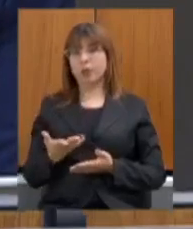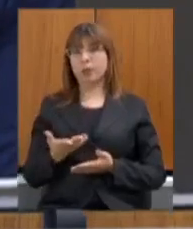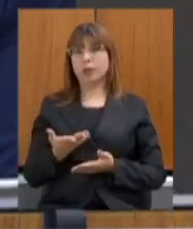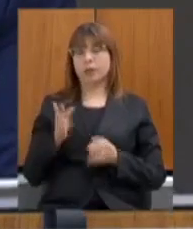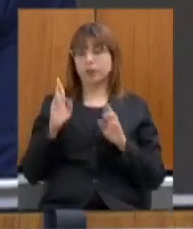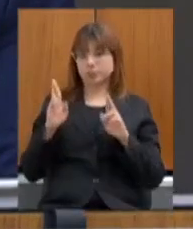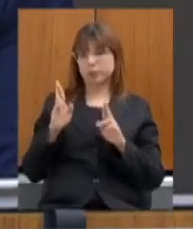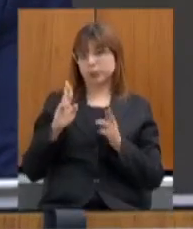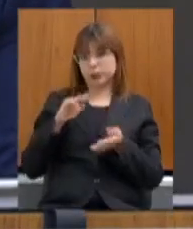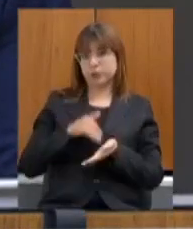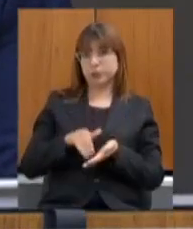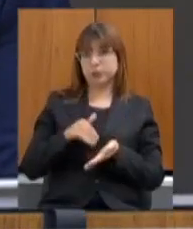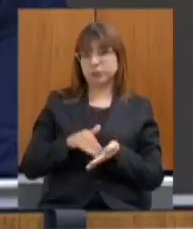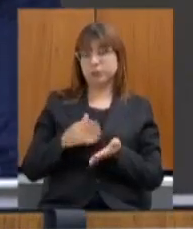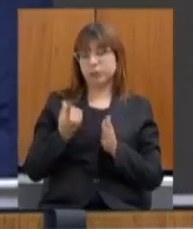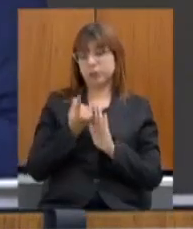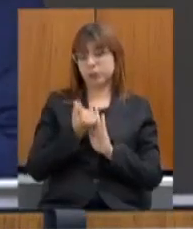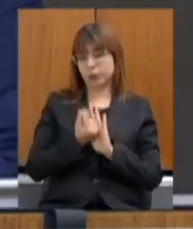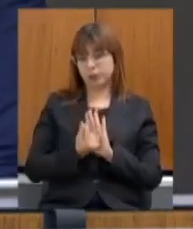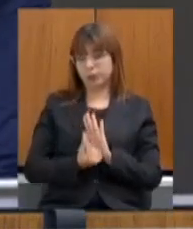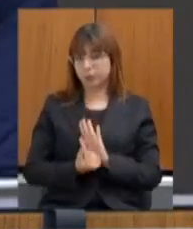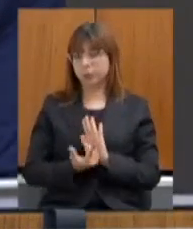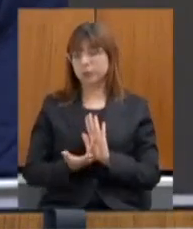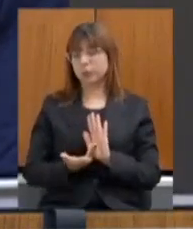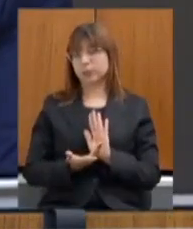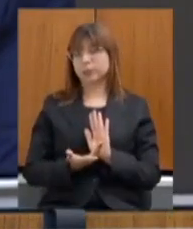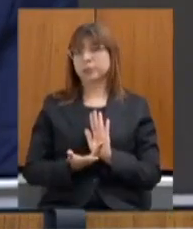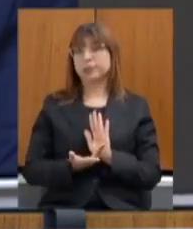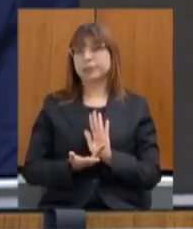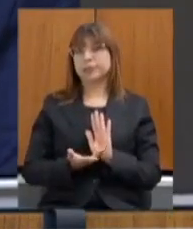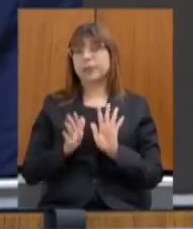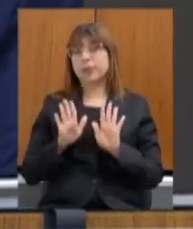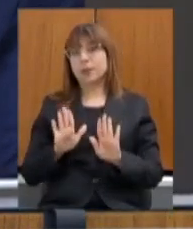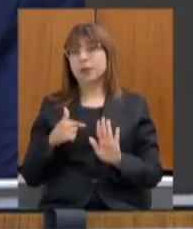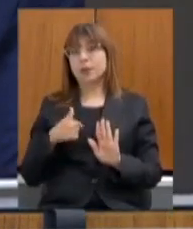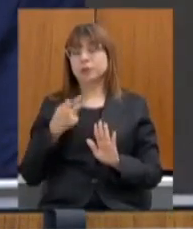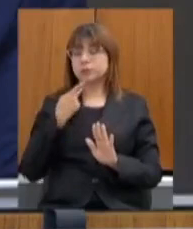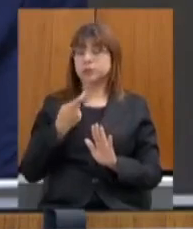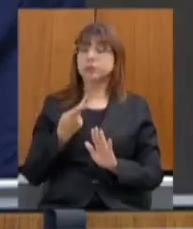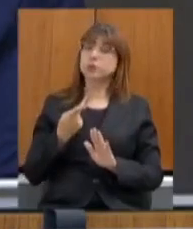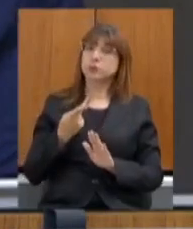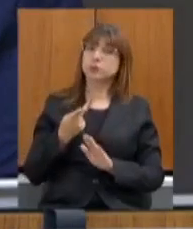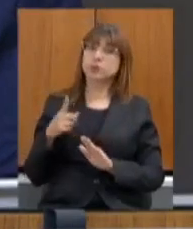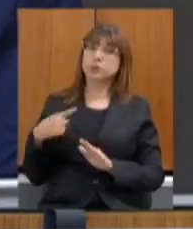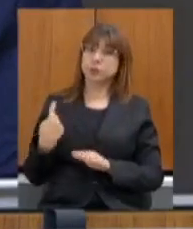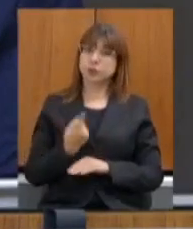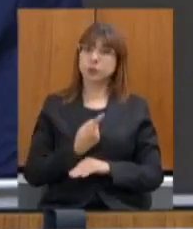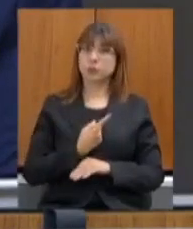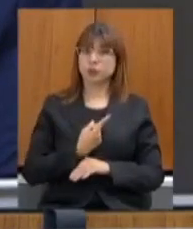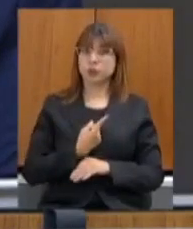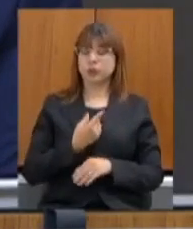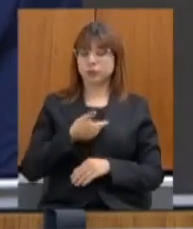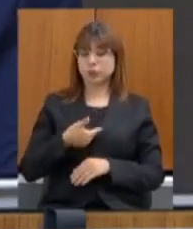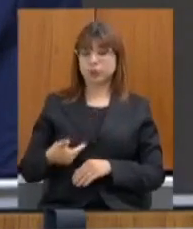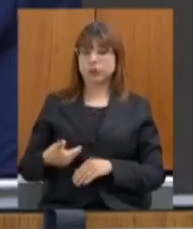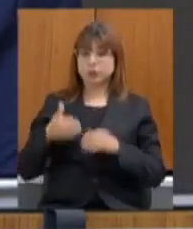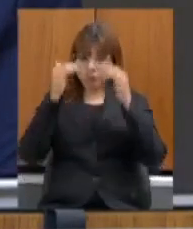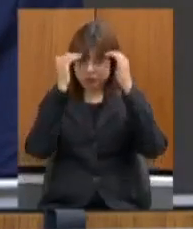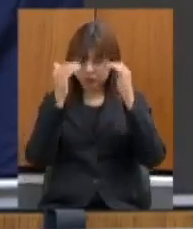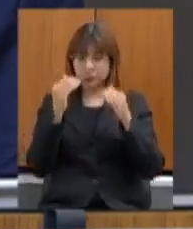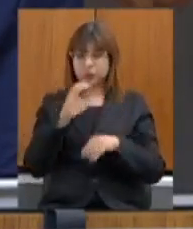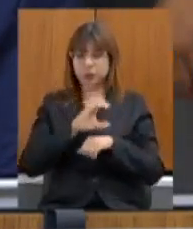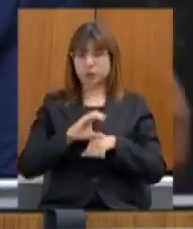comando, a questão da execução orçamentária do Estado, o que eu posso garantir à senhora é que esse governo cumpra a Constituição. Então,